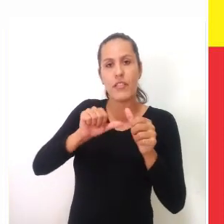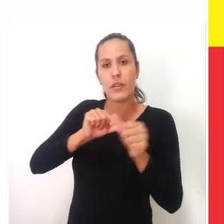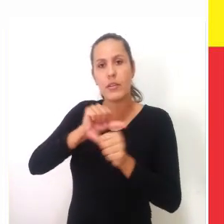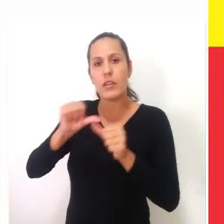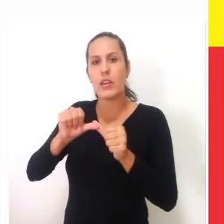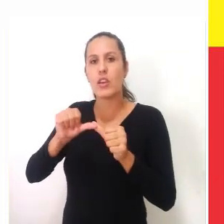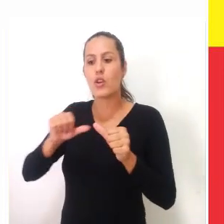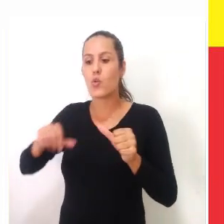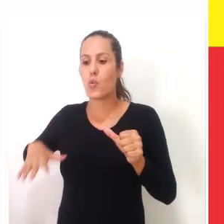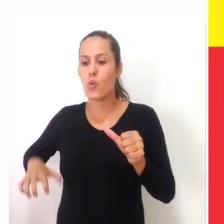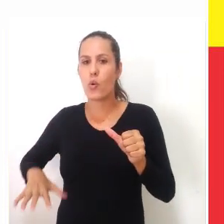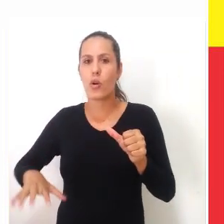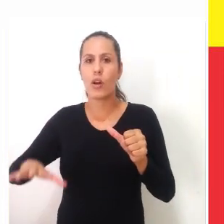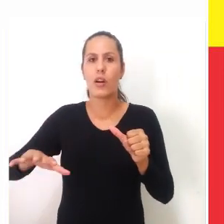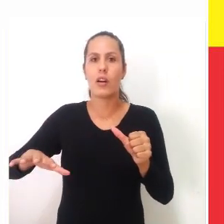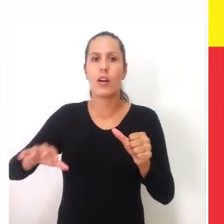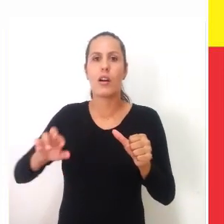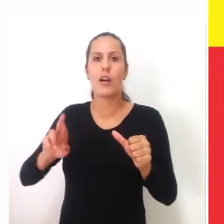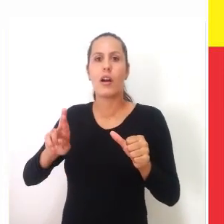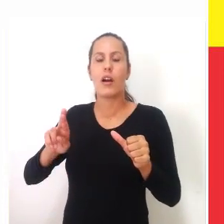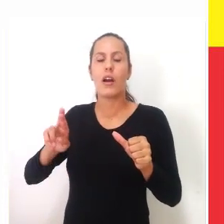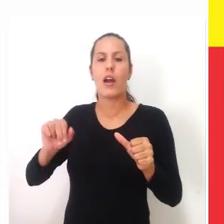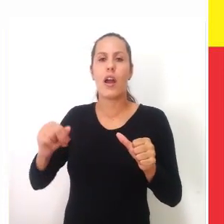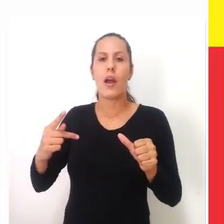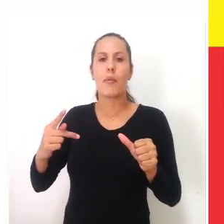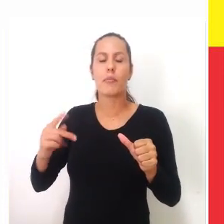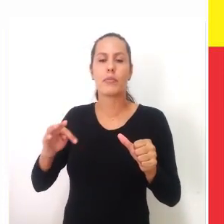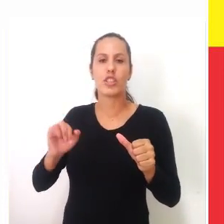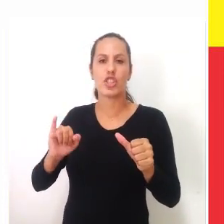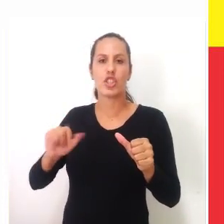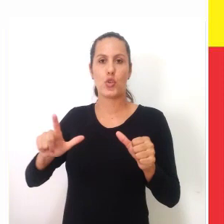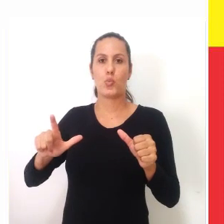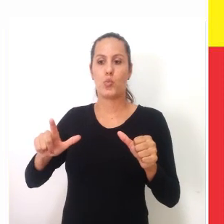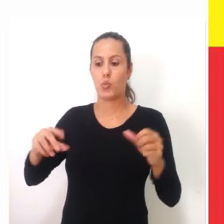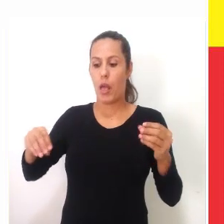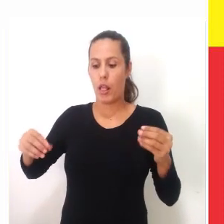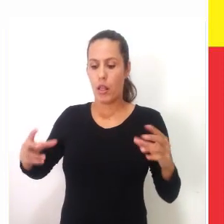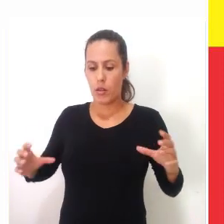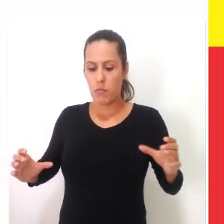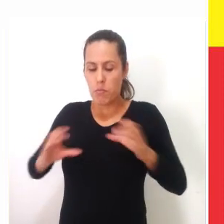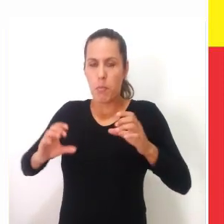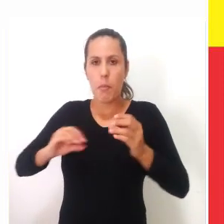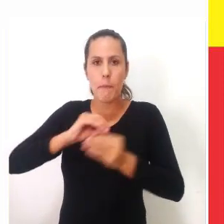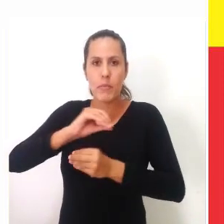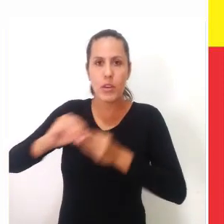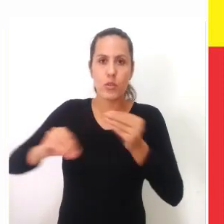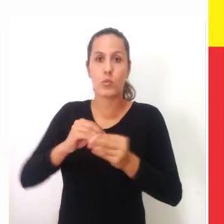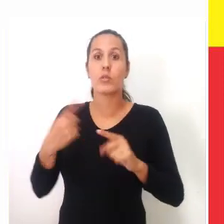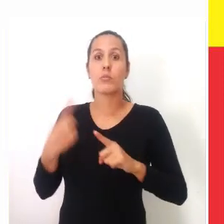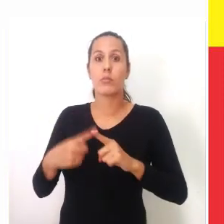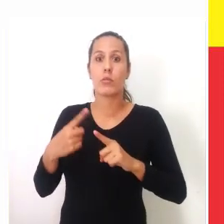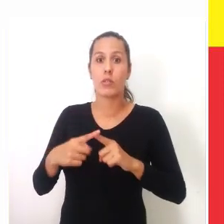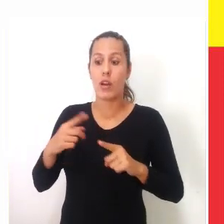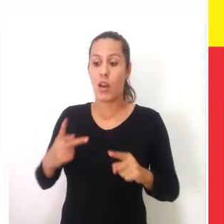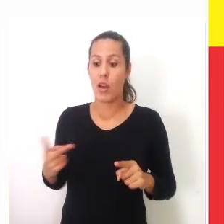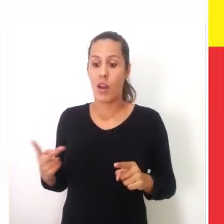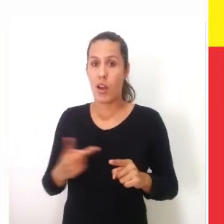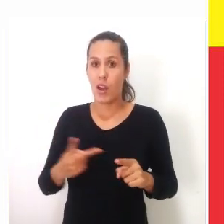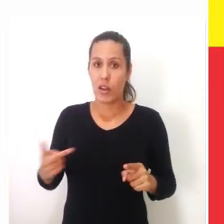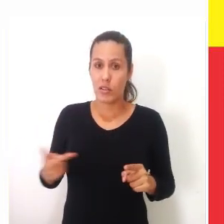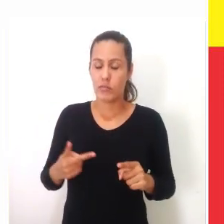réptil. Legal, Dantas! Isso explica dizer, olha a comprovação, que os